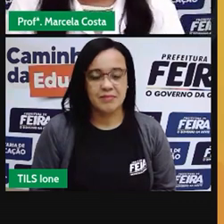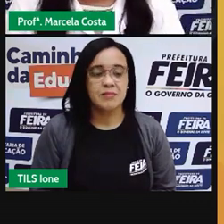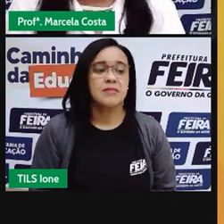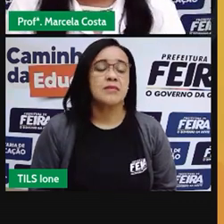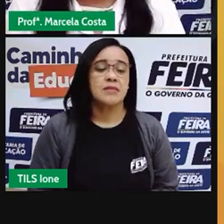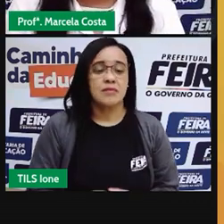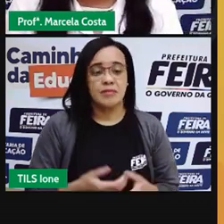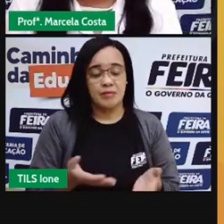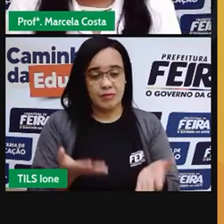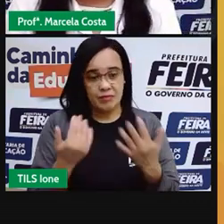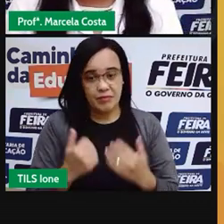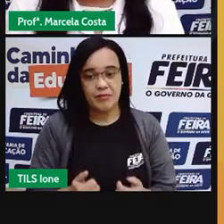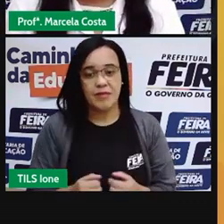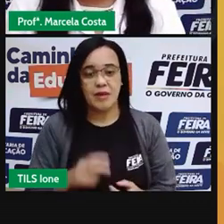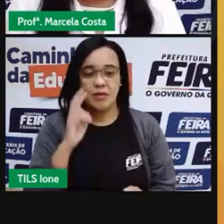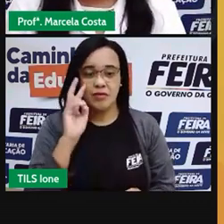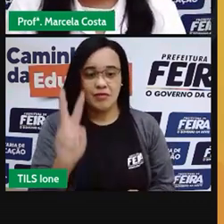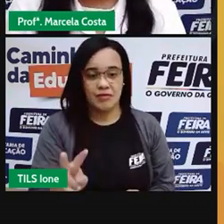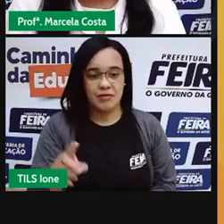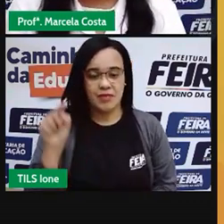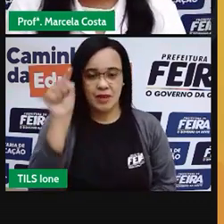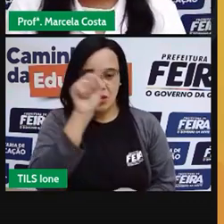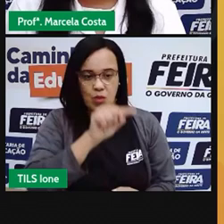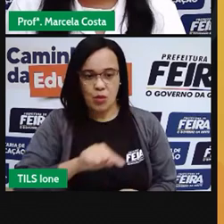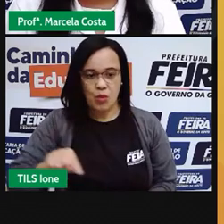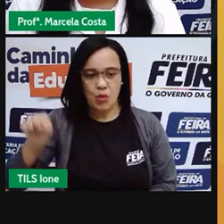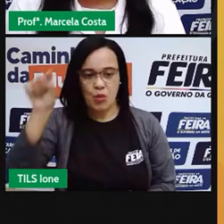Vamos ver agora aqui, ó, um